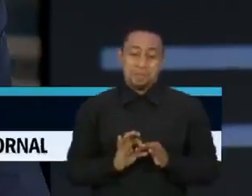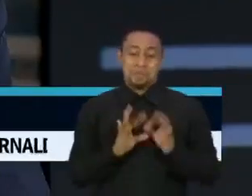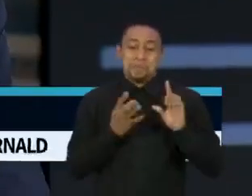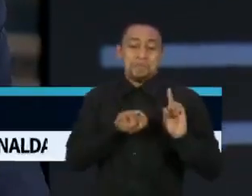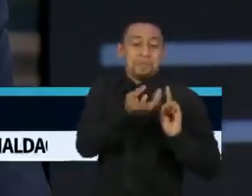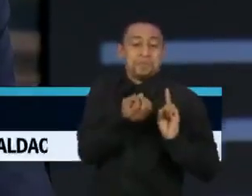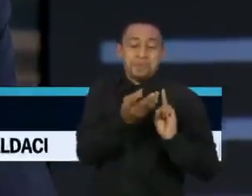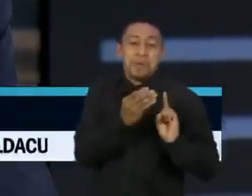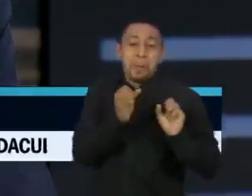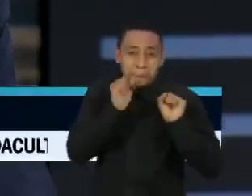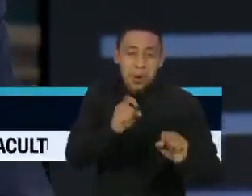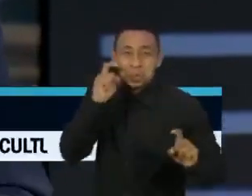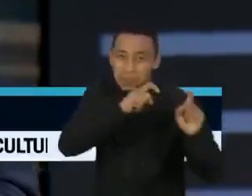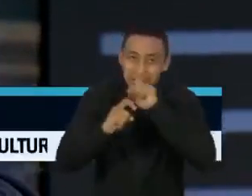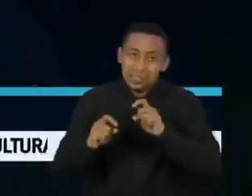vergonha é um mentiroso e um fujão